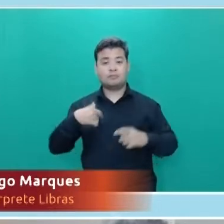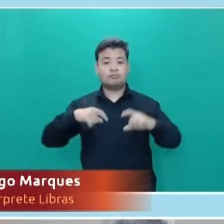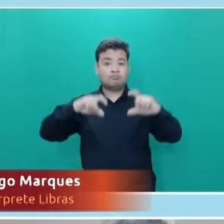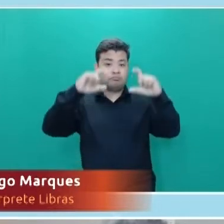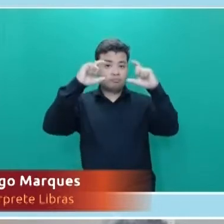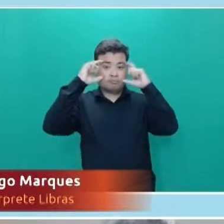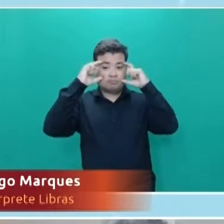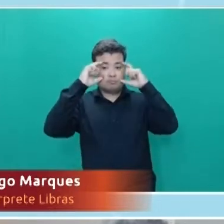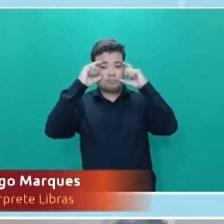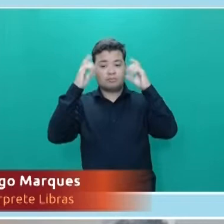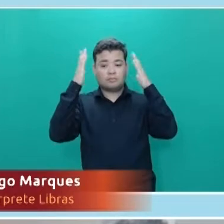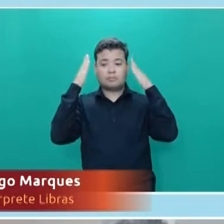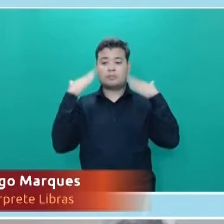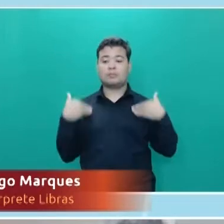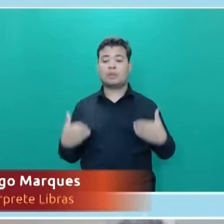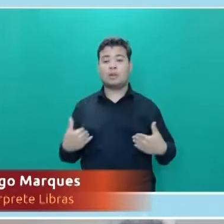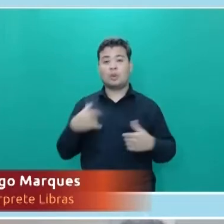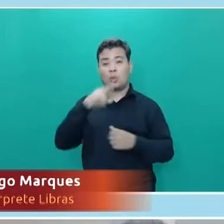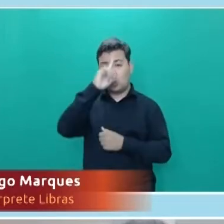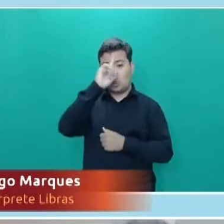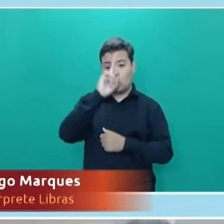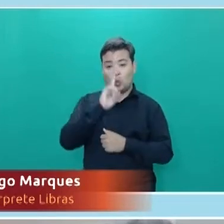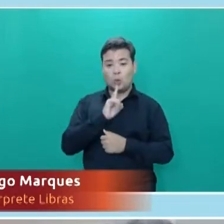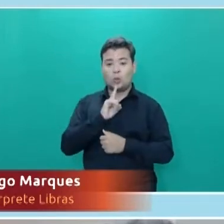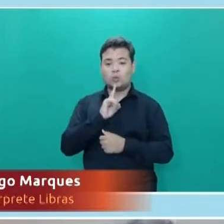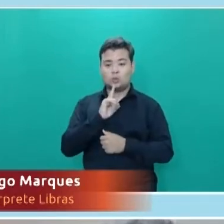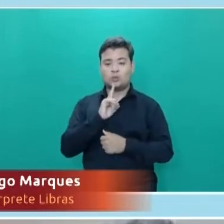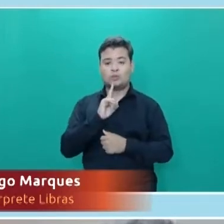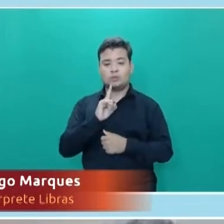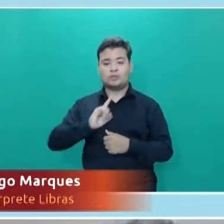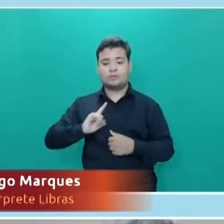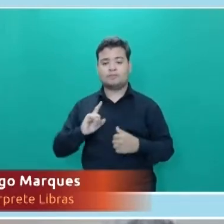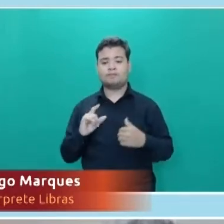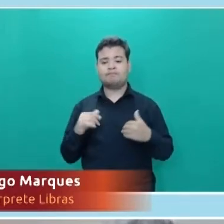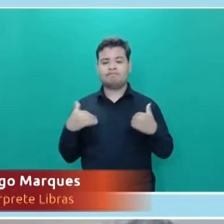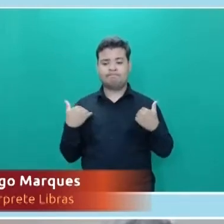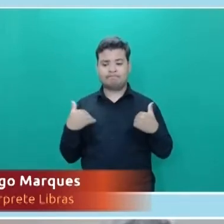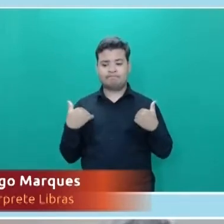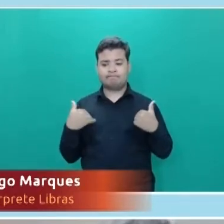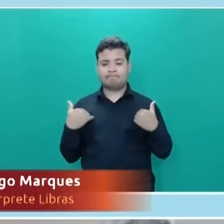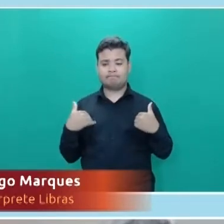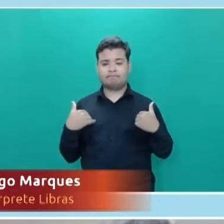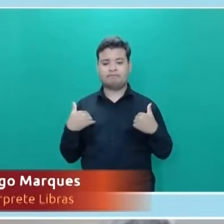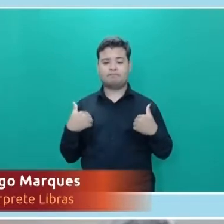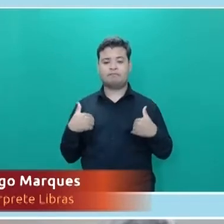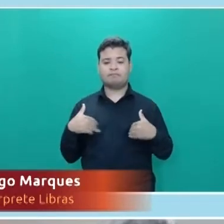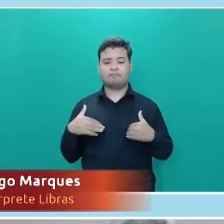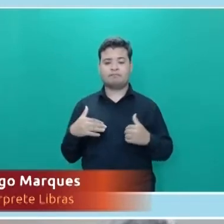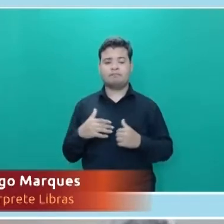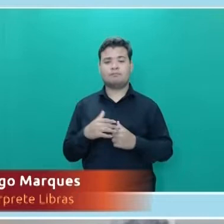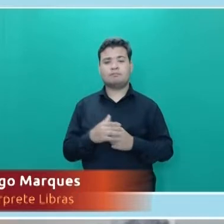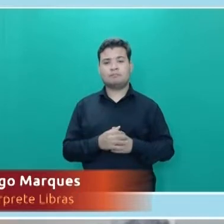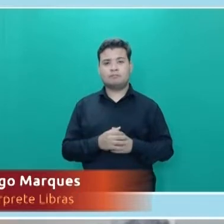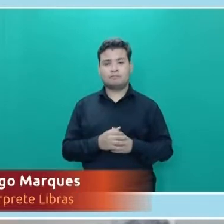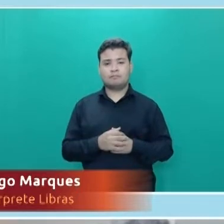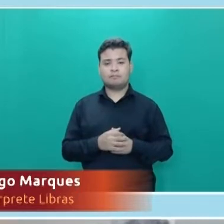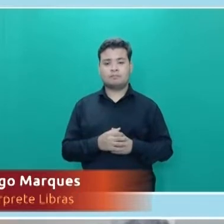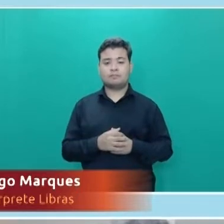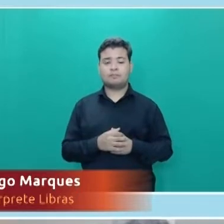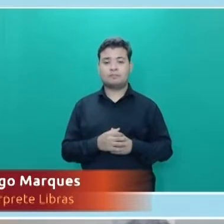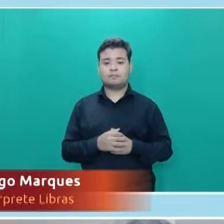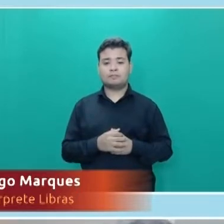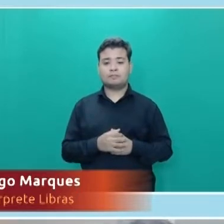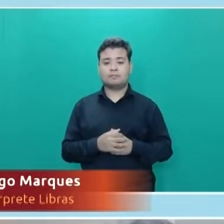tenho cabelos loiros, um pouco abaixo da altura dos ombros, um pouco mais médio o tamanho.